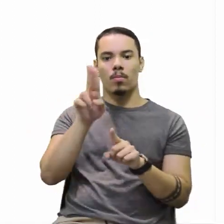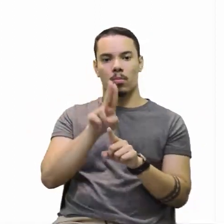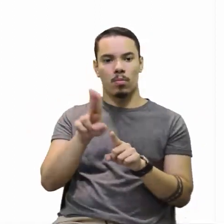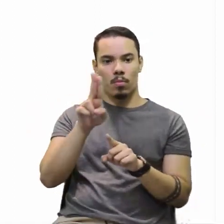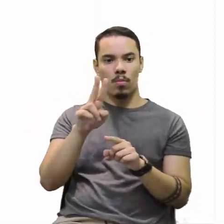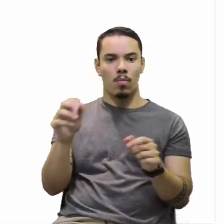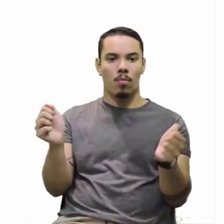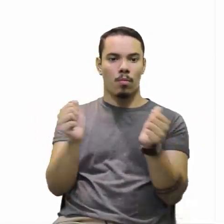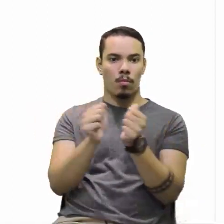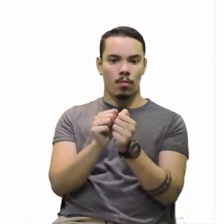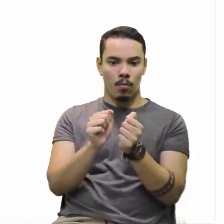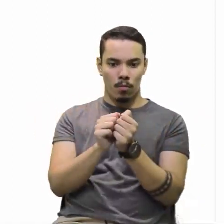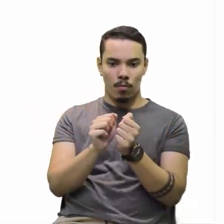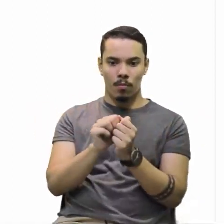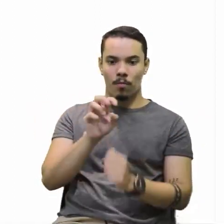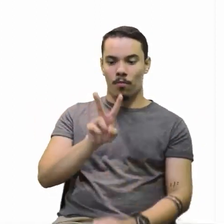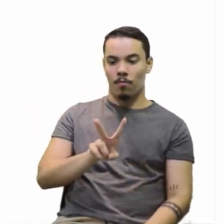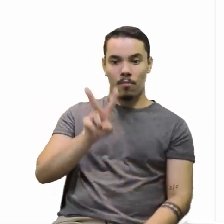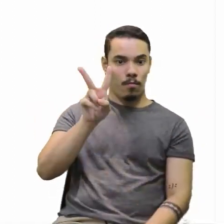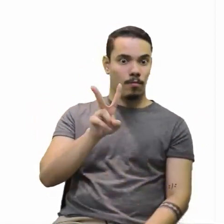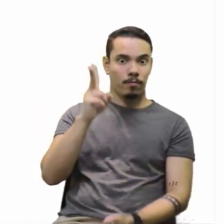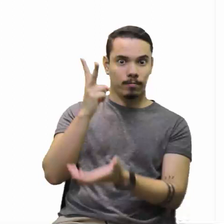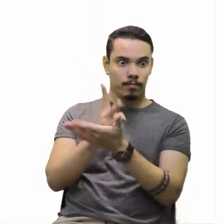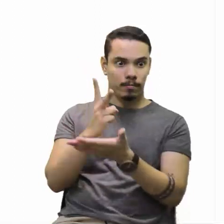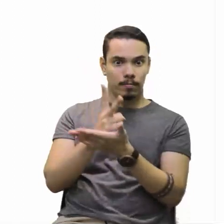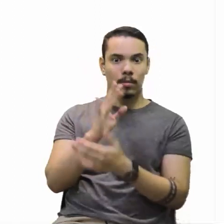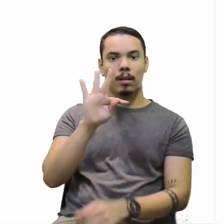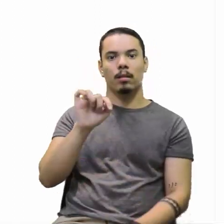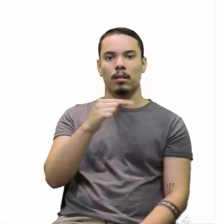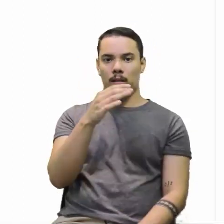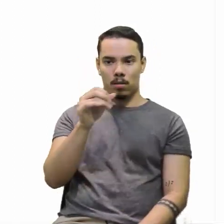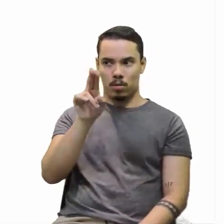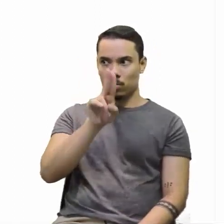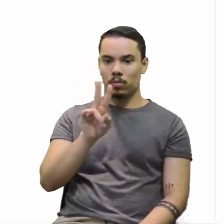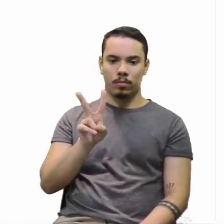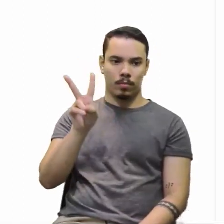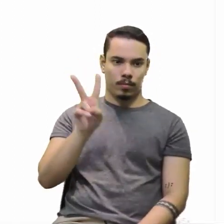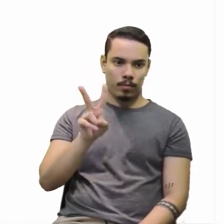força eletromotriz é tensão, então dado em volts.